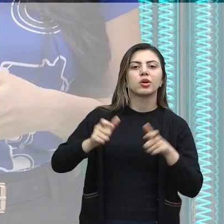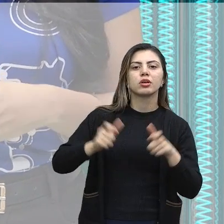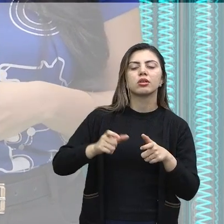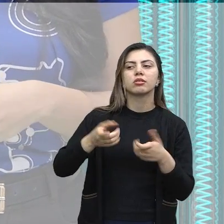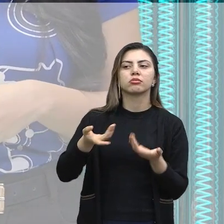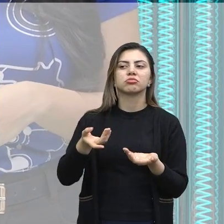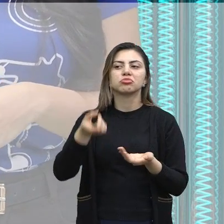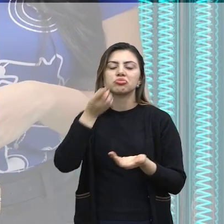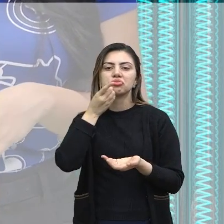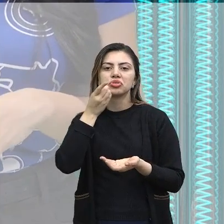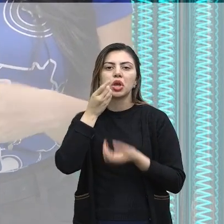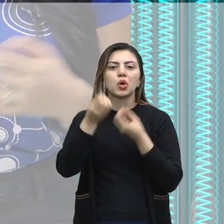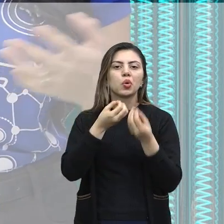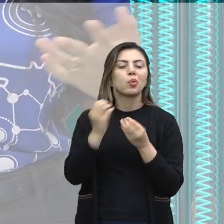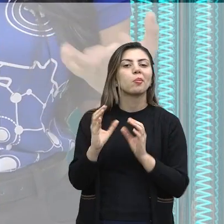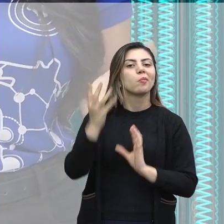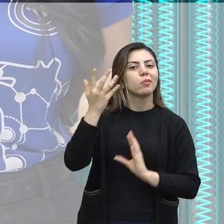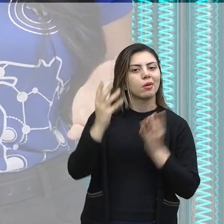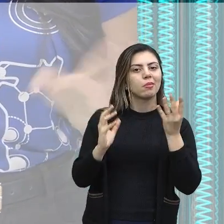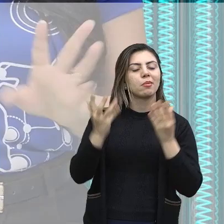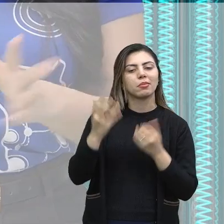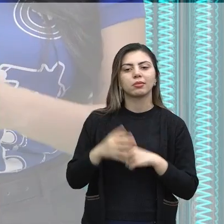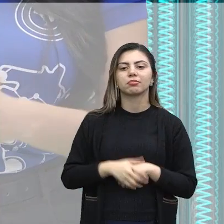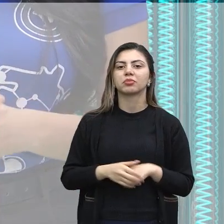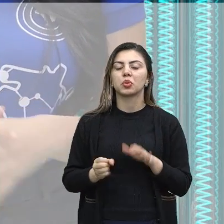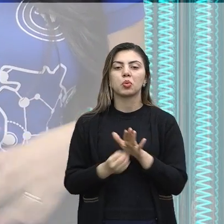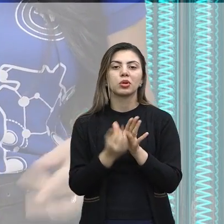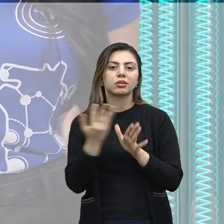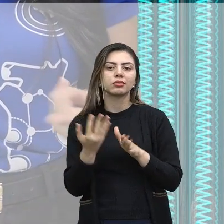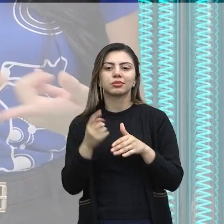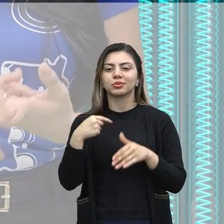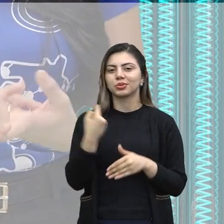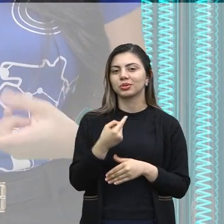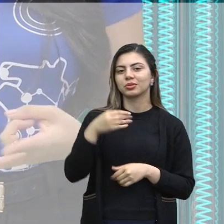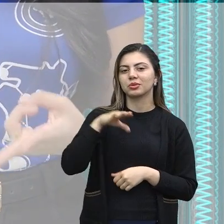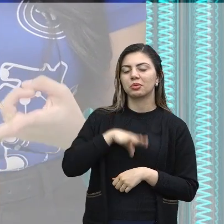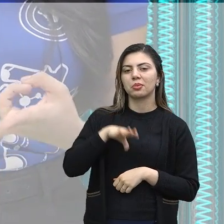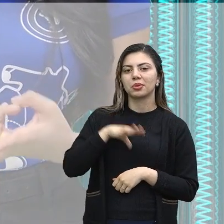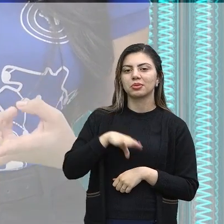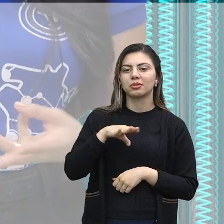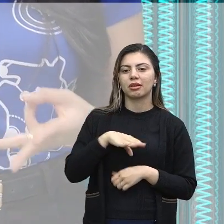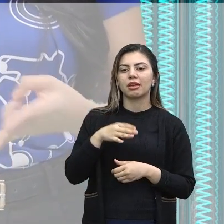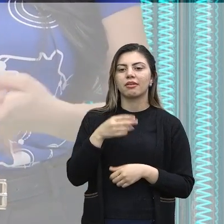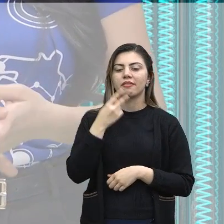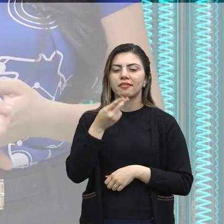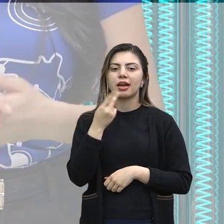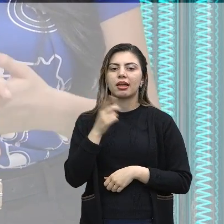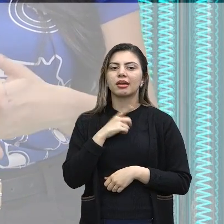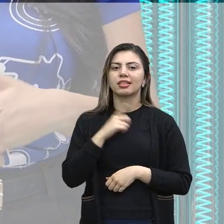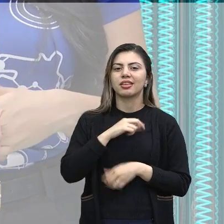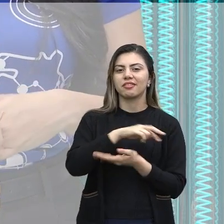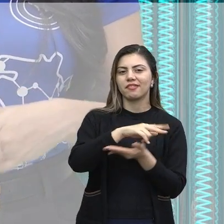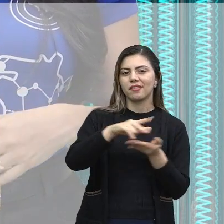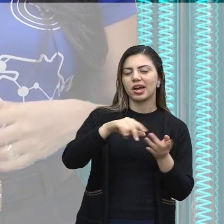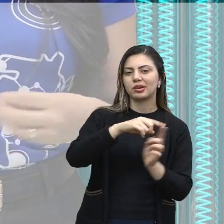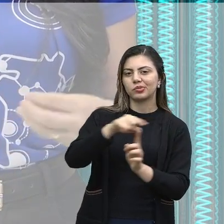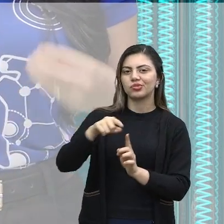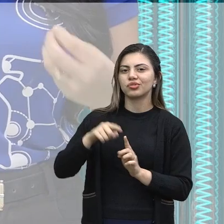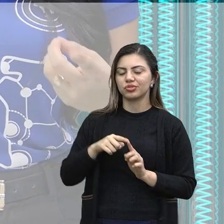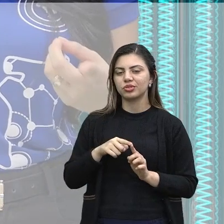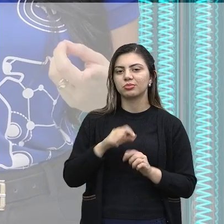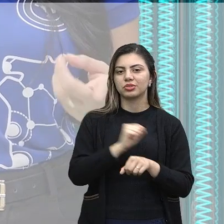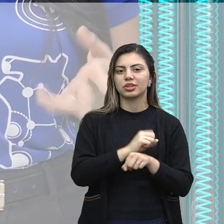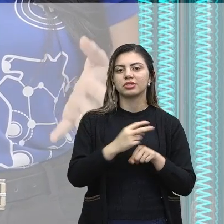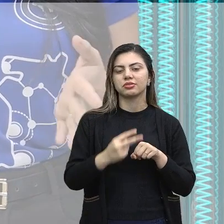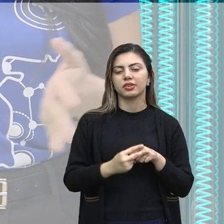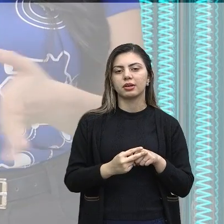algo acontece. Nós costumamos até falar em língua portuguesa advérbio de modo, de lugar, de tempo, né? Então, por